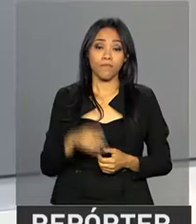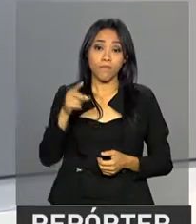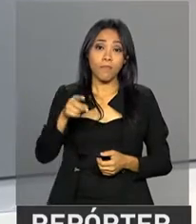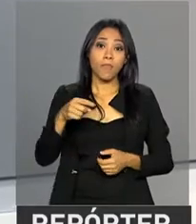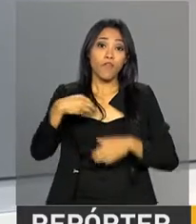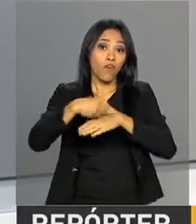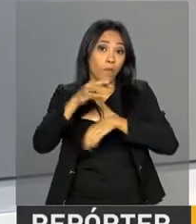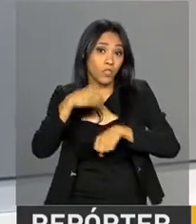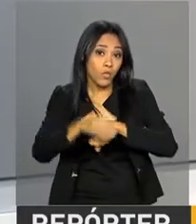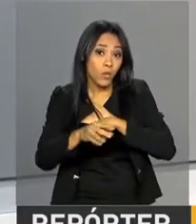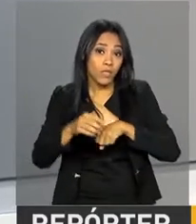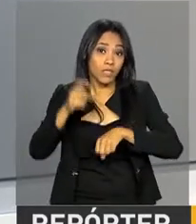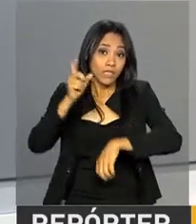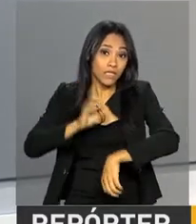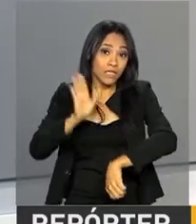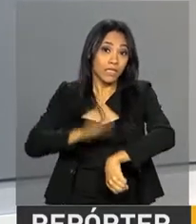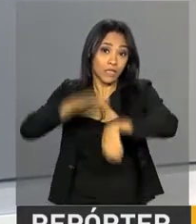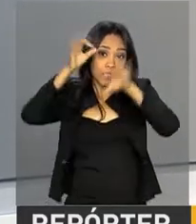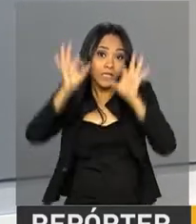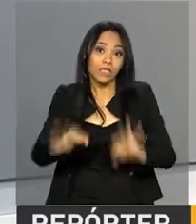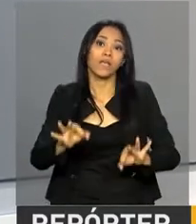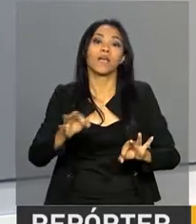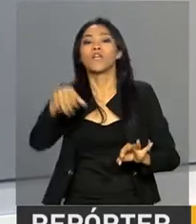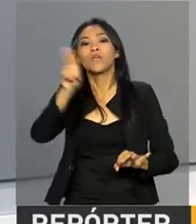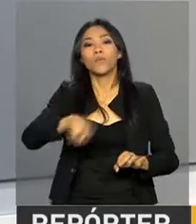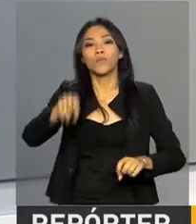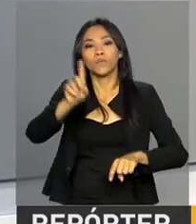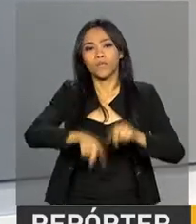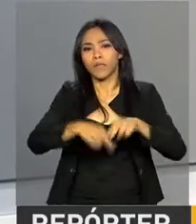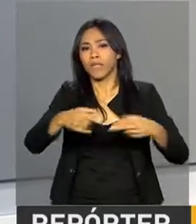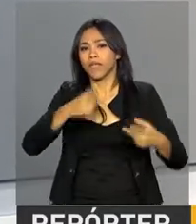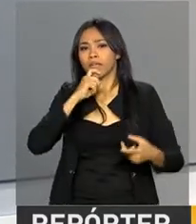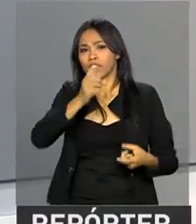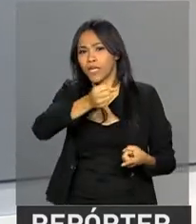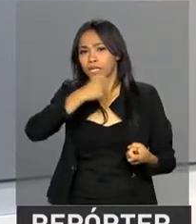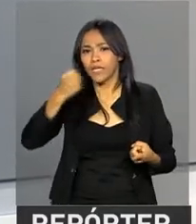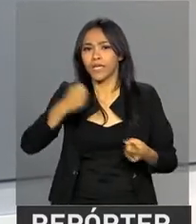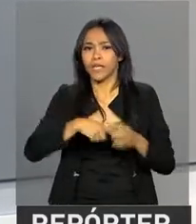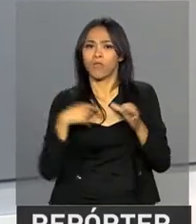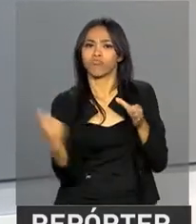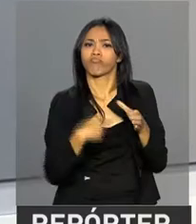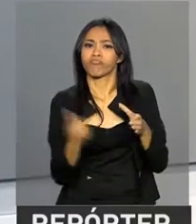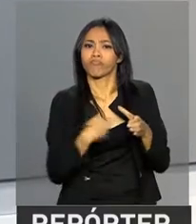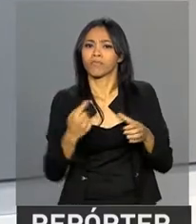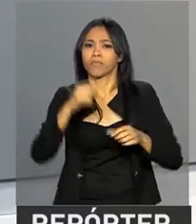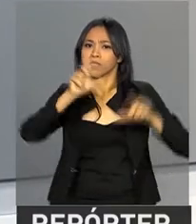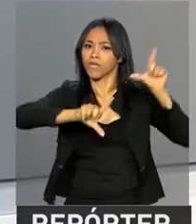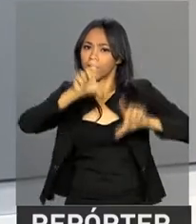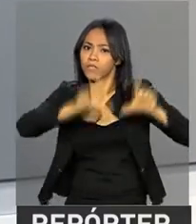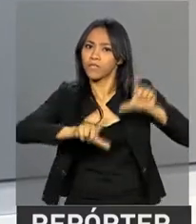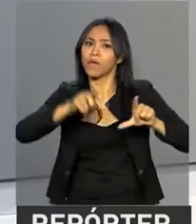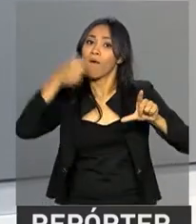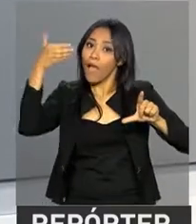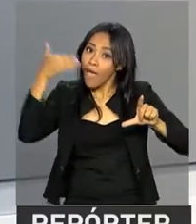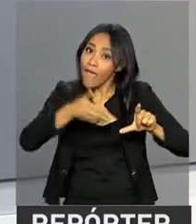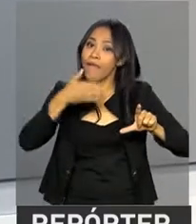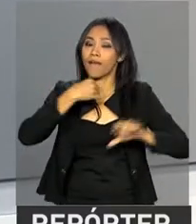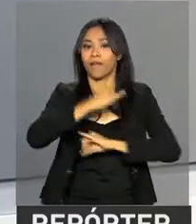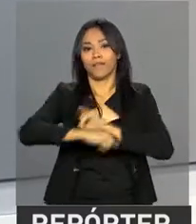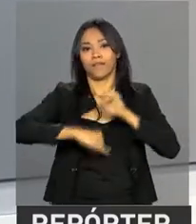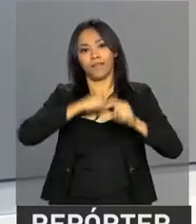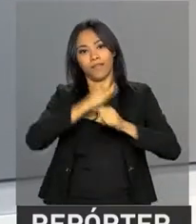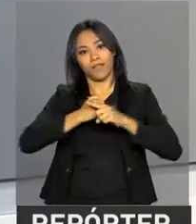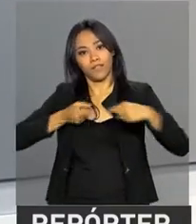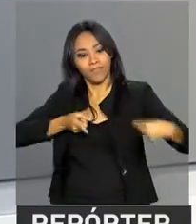instantâneas e otimizar o uso de equipamentos como geladeiras máquinas de lavar e televisores essa é a internet das coisas que